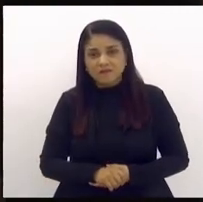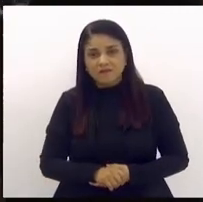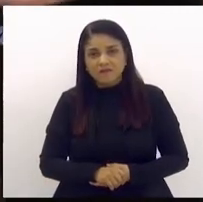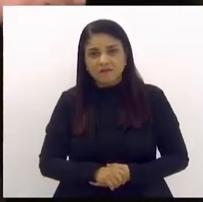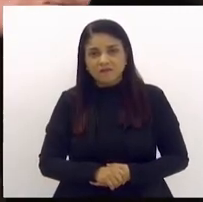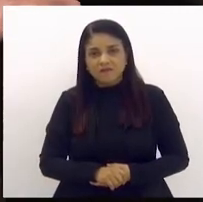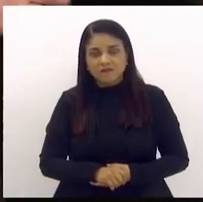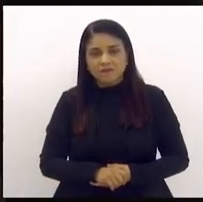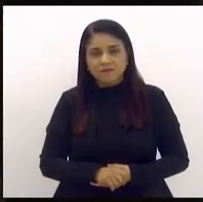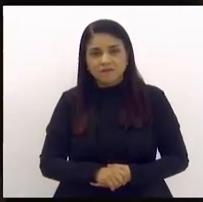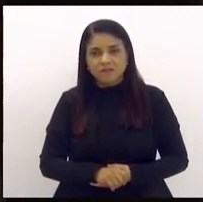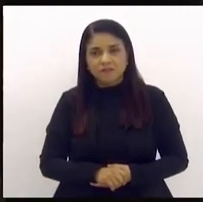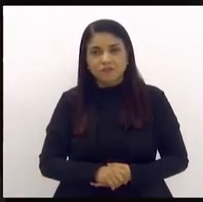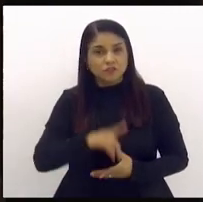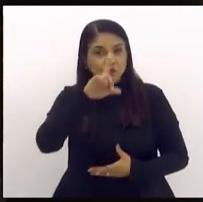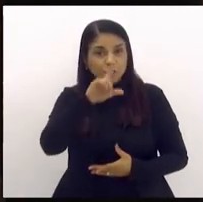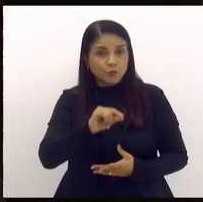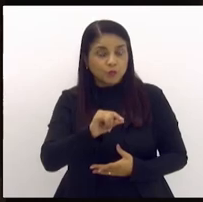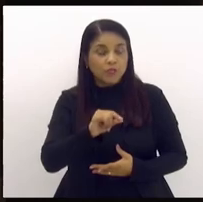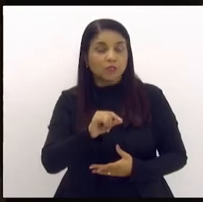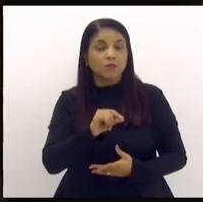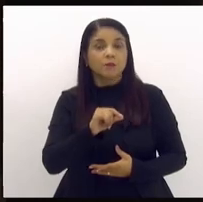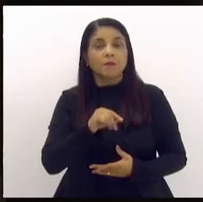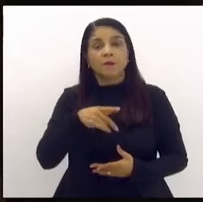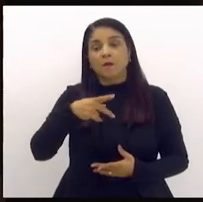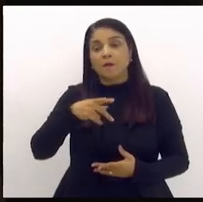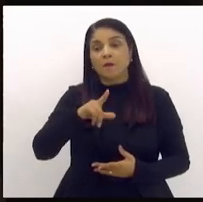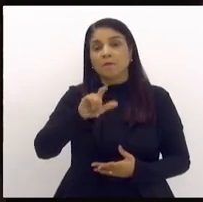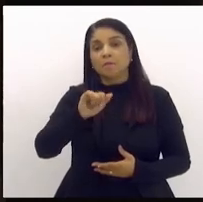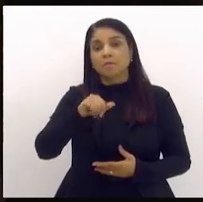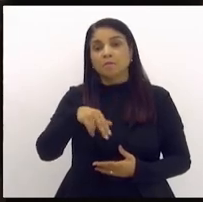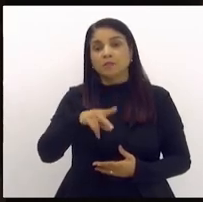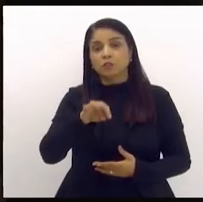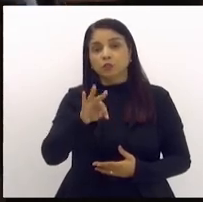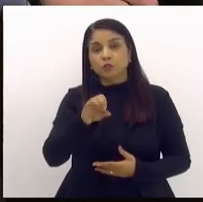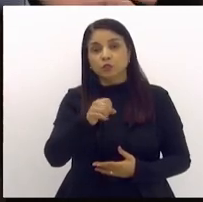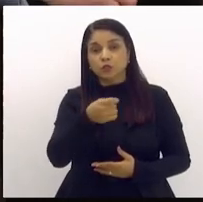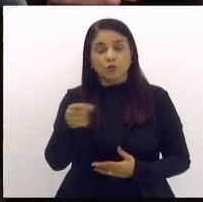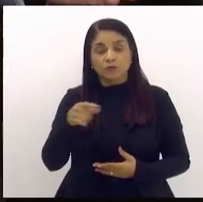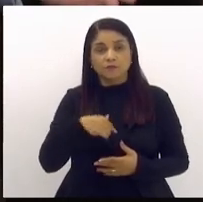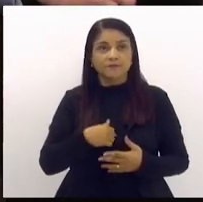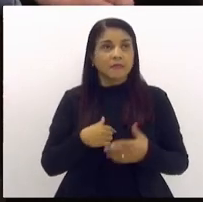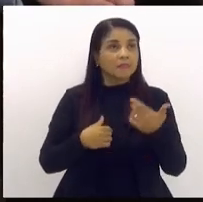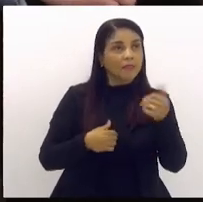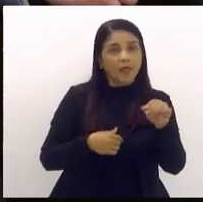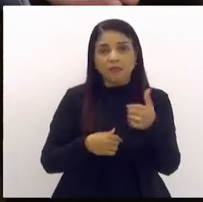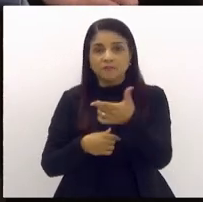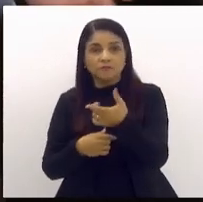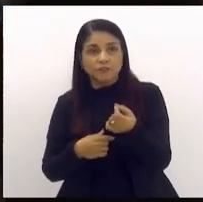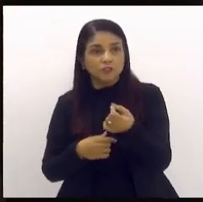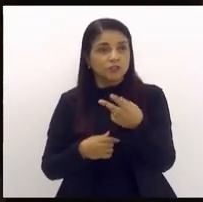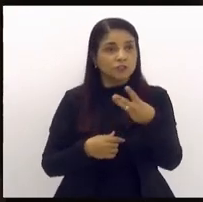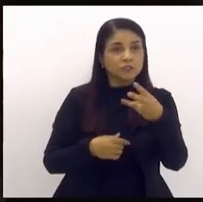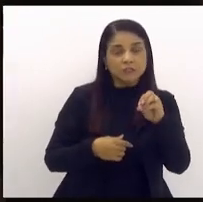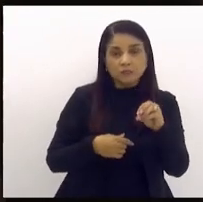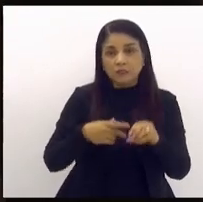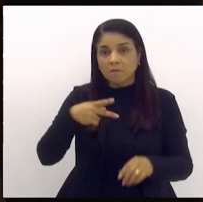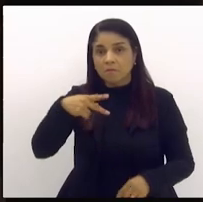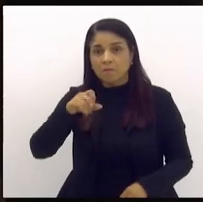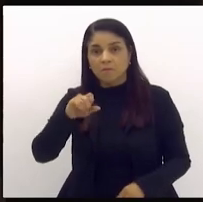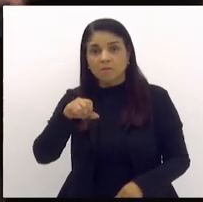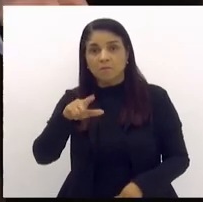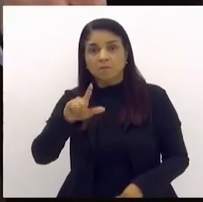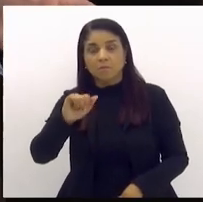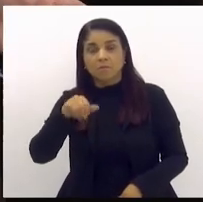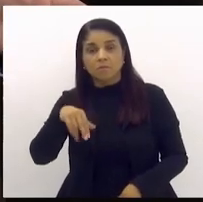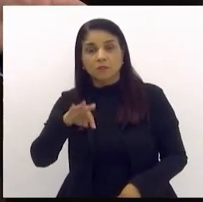só diminuir o número de plantões. Alguns pegam 10, 20, 30 plantões e não tem condições. Não existe condições de dar